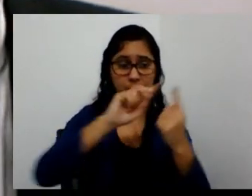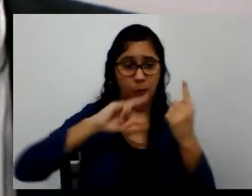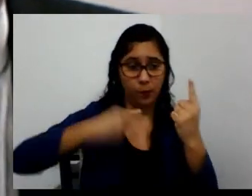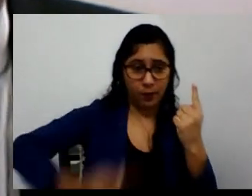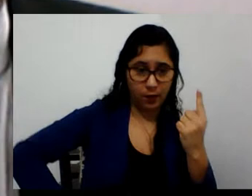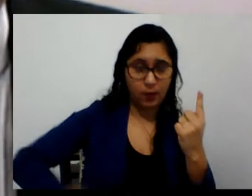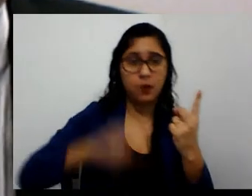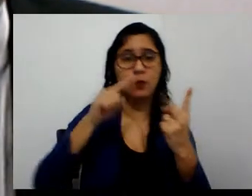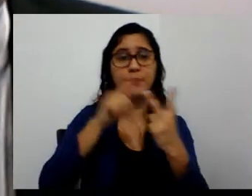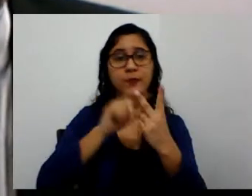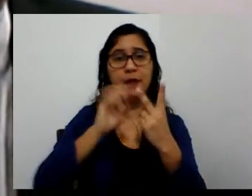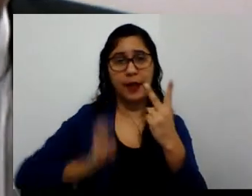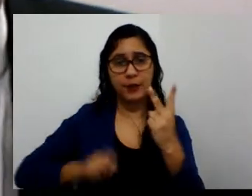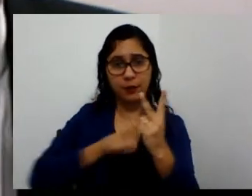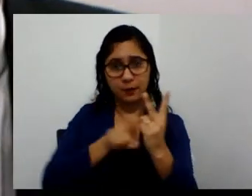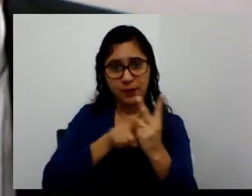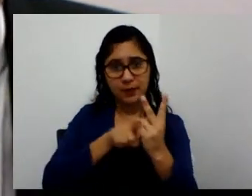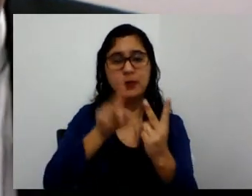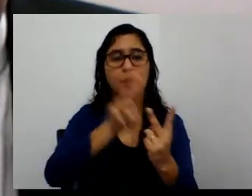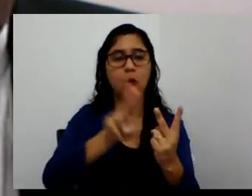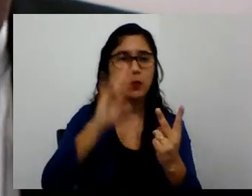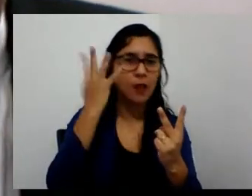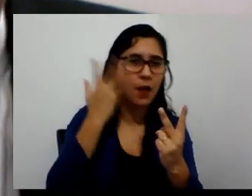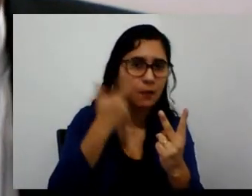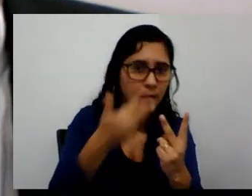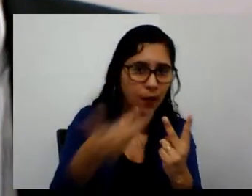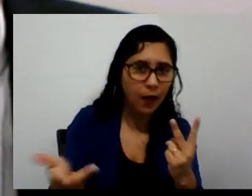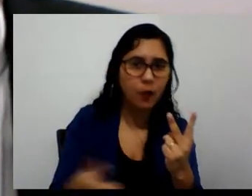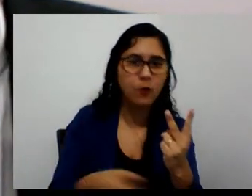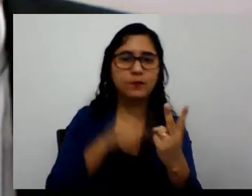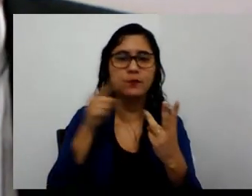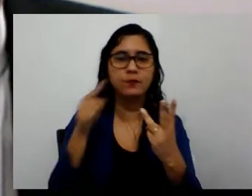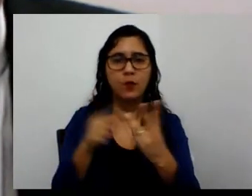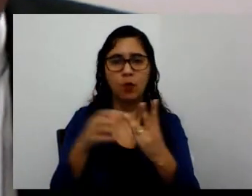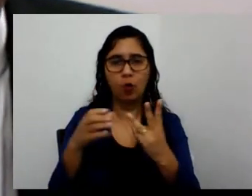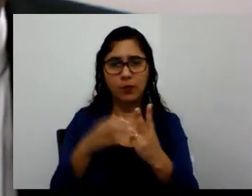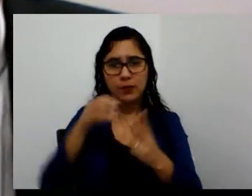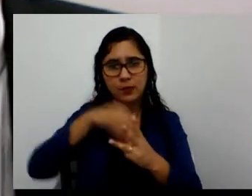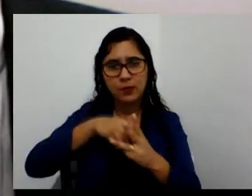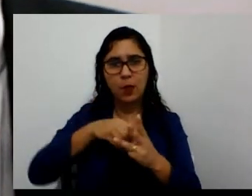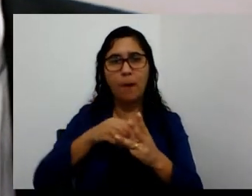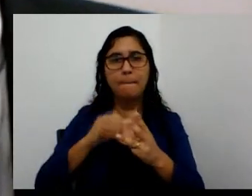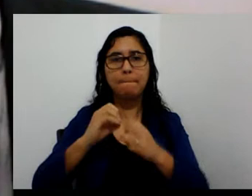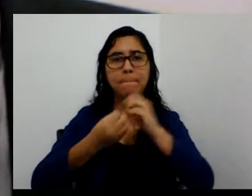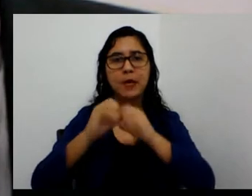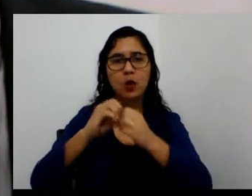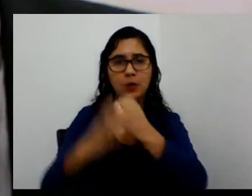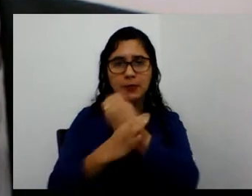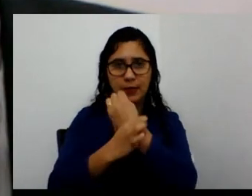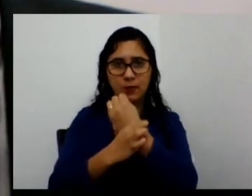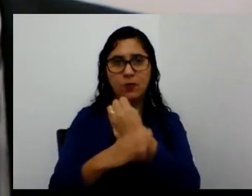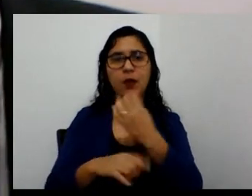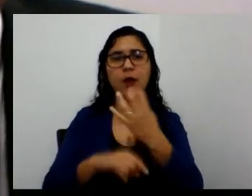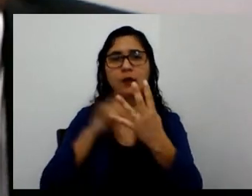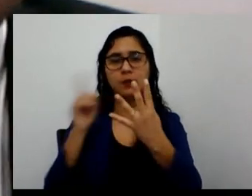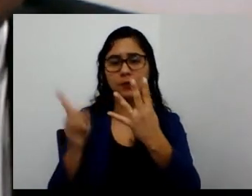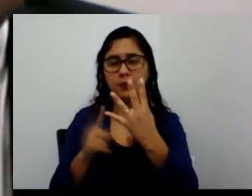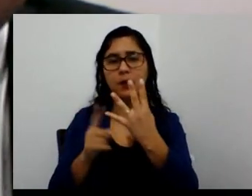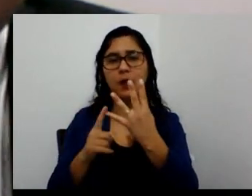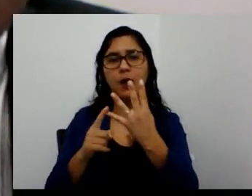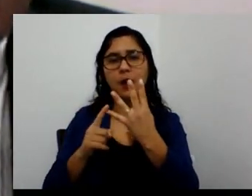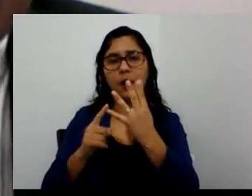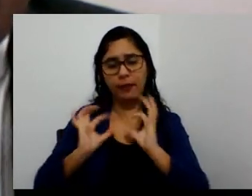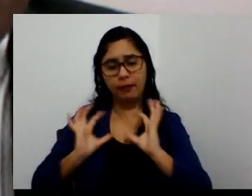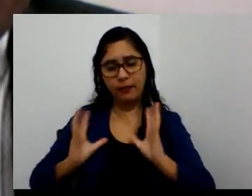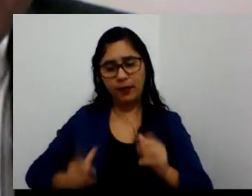ética em pesquisa no uso de animais, a Comissão Interna de Biossegurança e Comissão de Integridade Ética